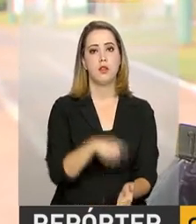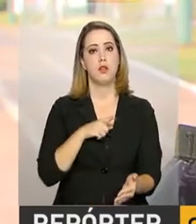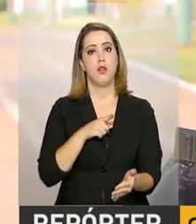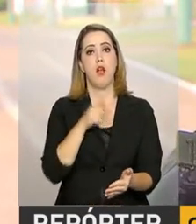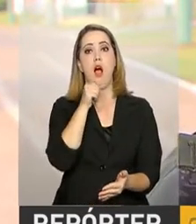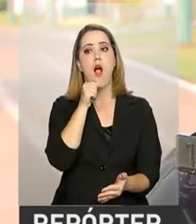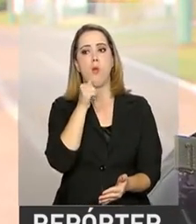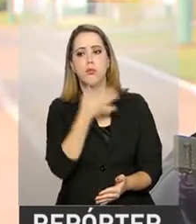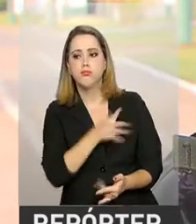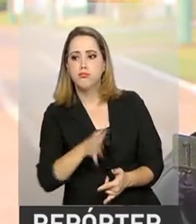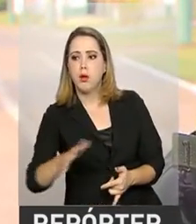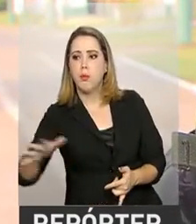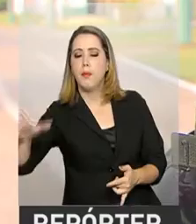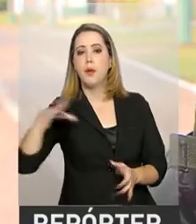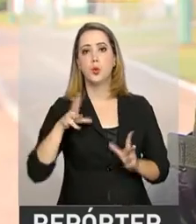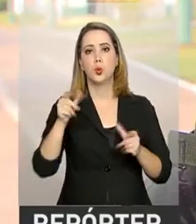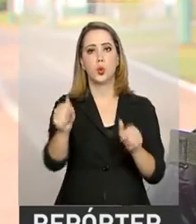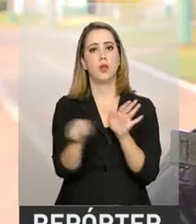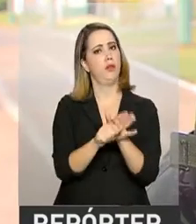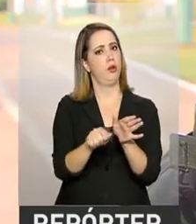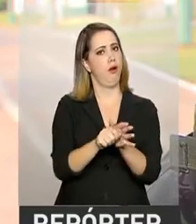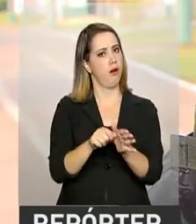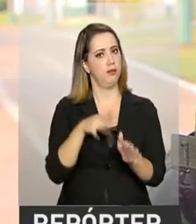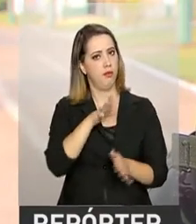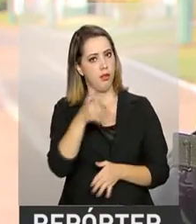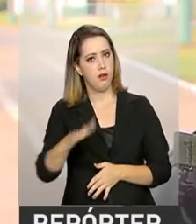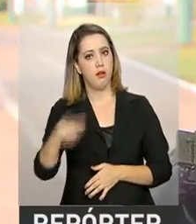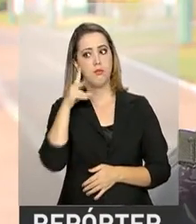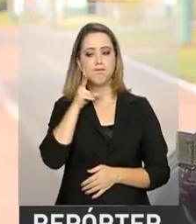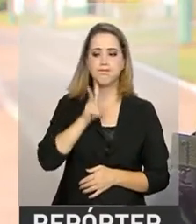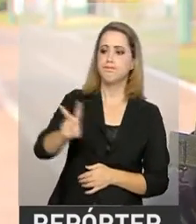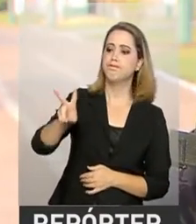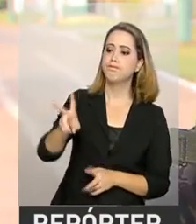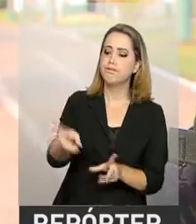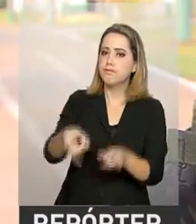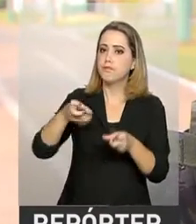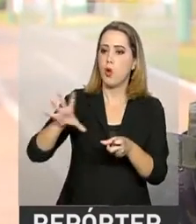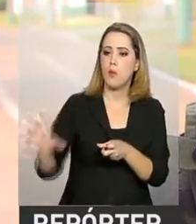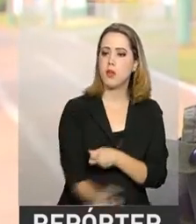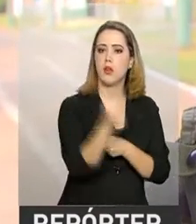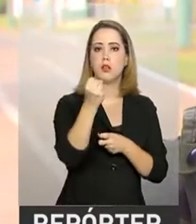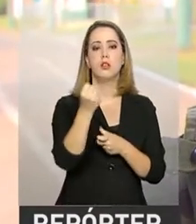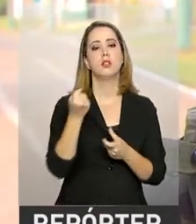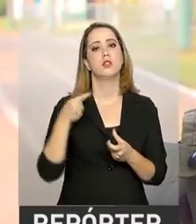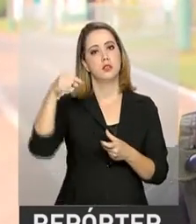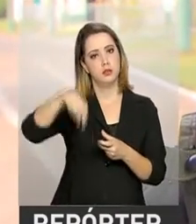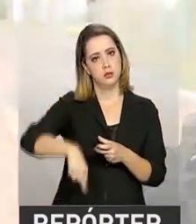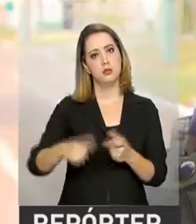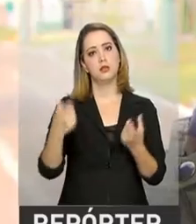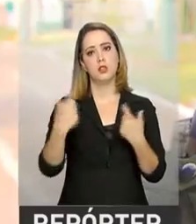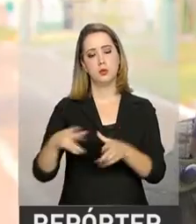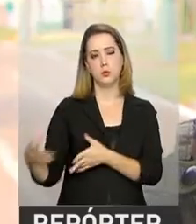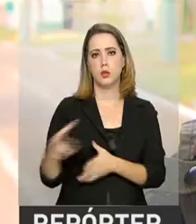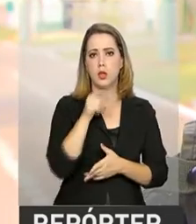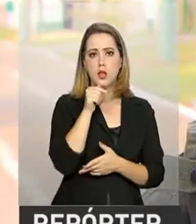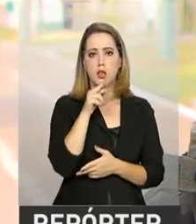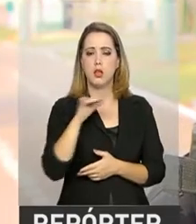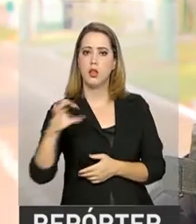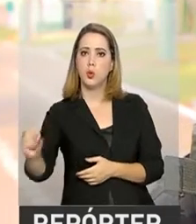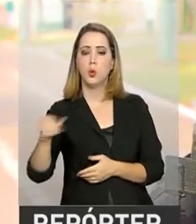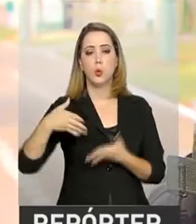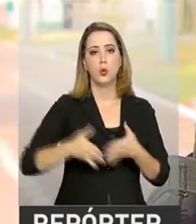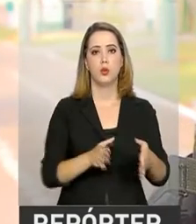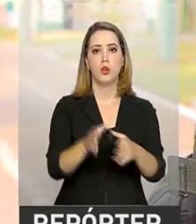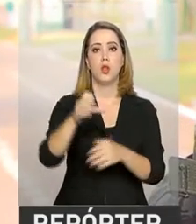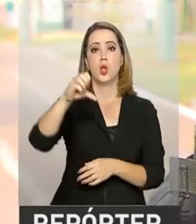foi avistada pelo pessoal, pelo efetivo militar do pelotão e recolhida dentro aqui do rio do Japurá, 900 quilos